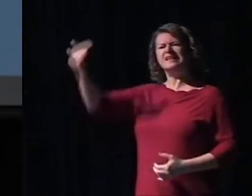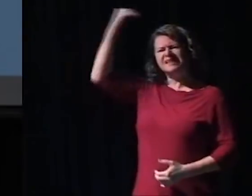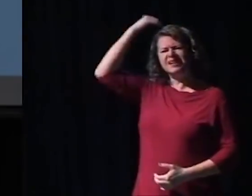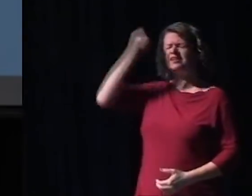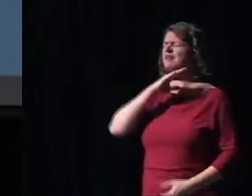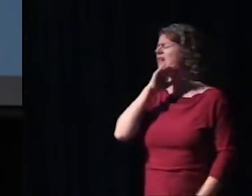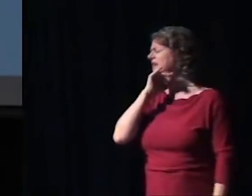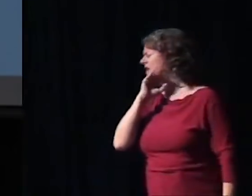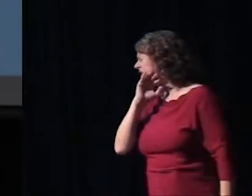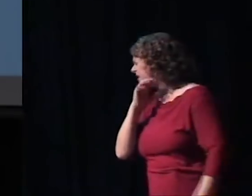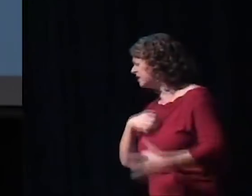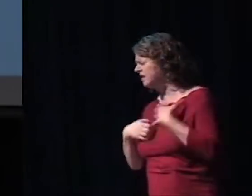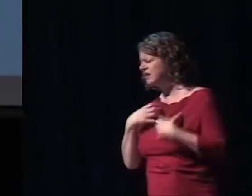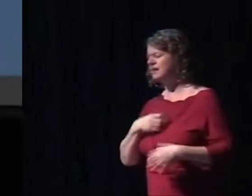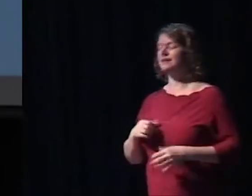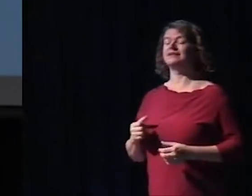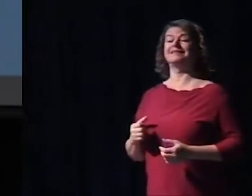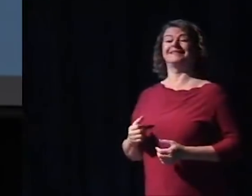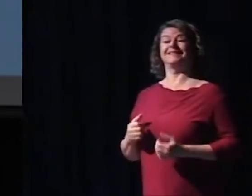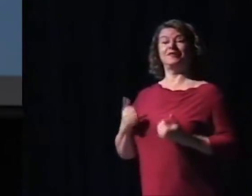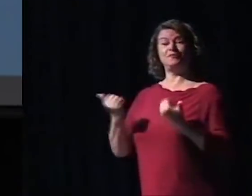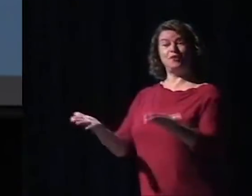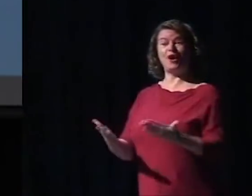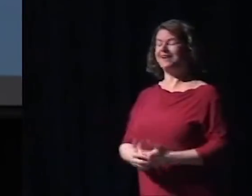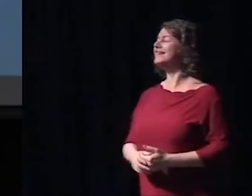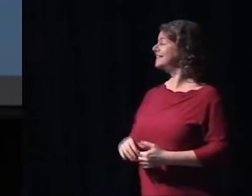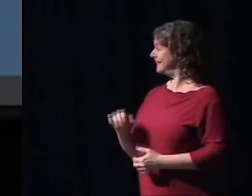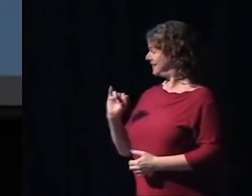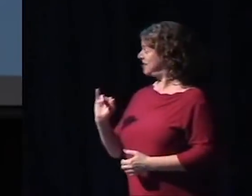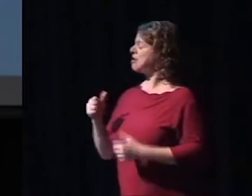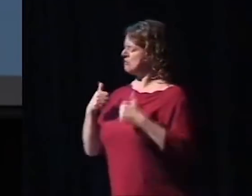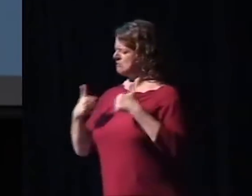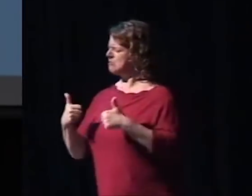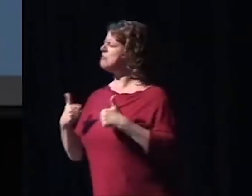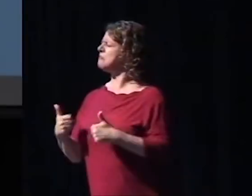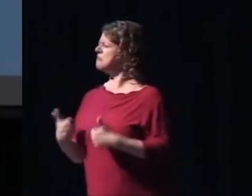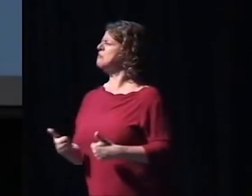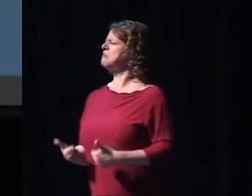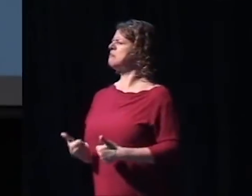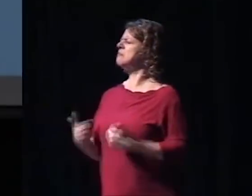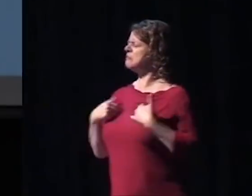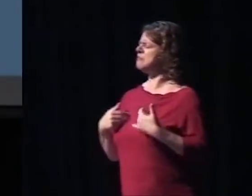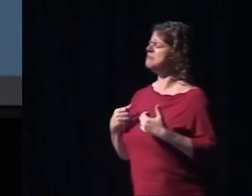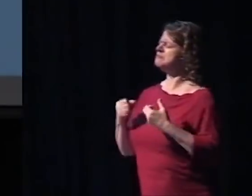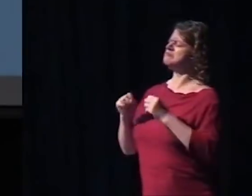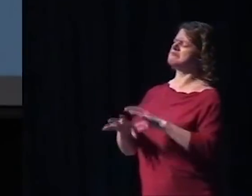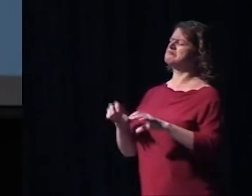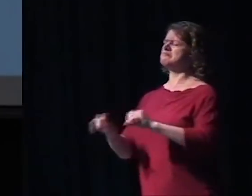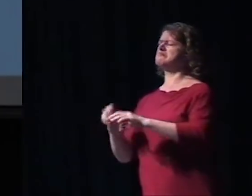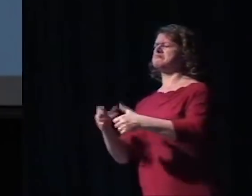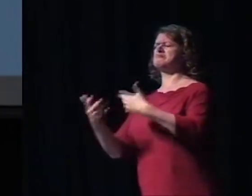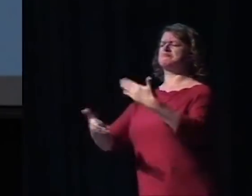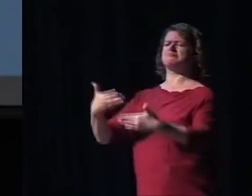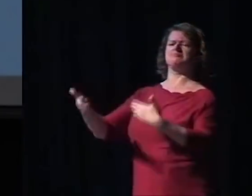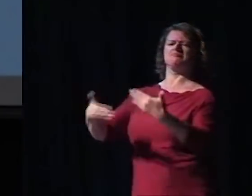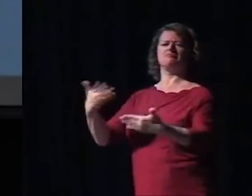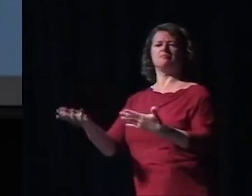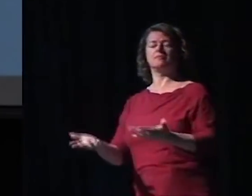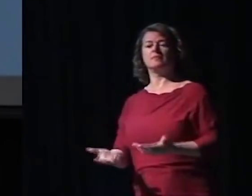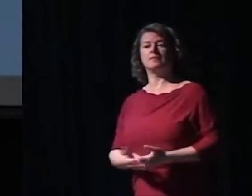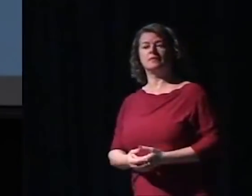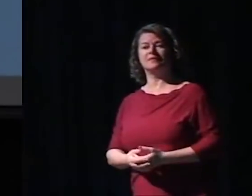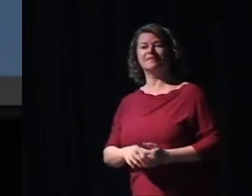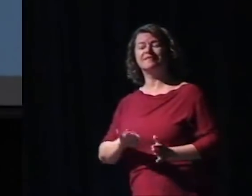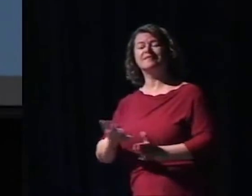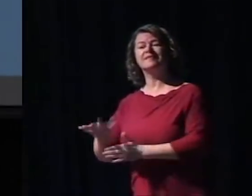nenhum propósito. Por quê? Porque ele começa a girar moinho. Girar moinho é andar sem sair do lugar. Qual é o propósito para a sua vida? Eu não sei.